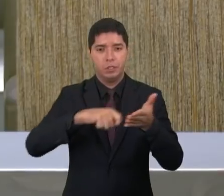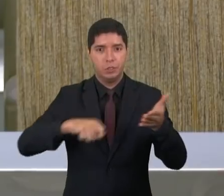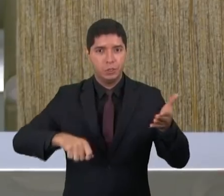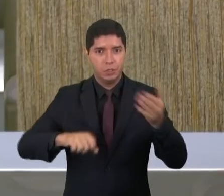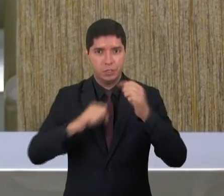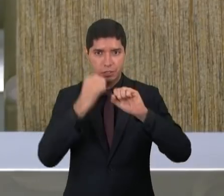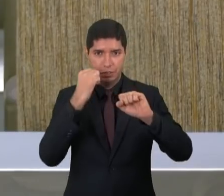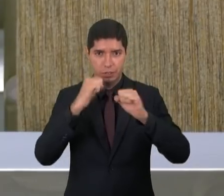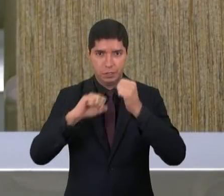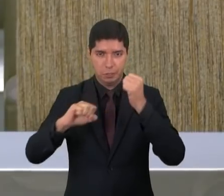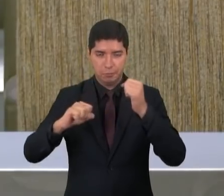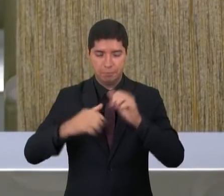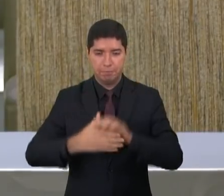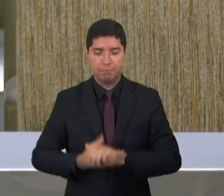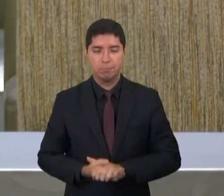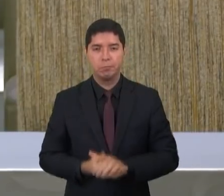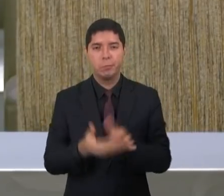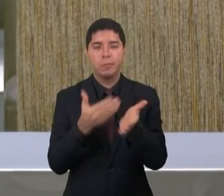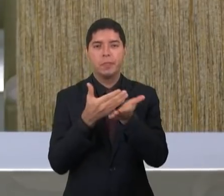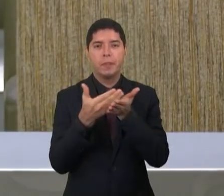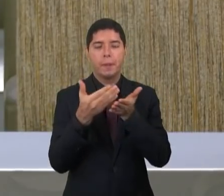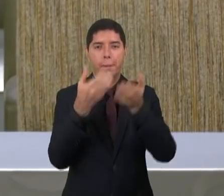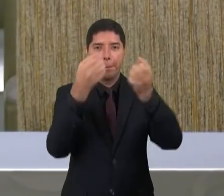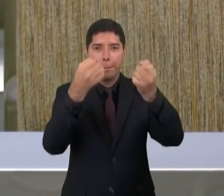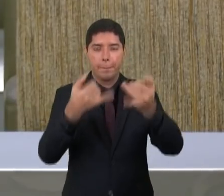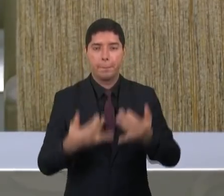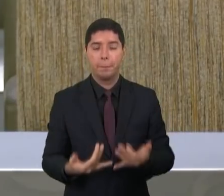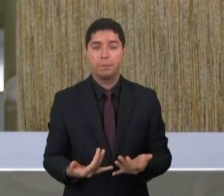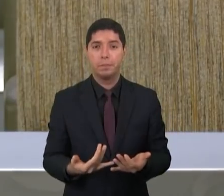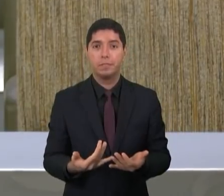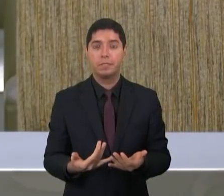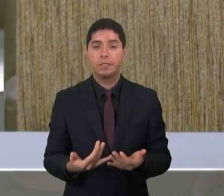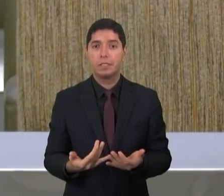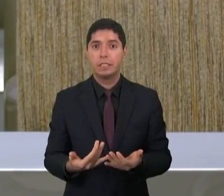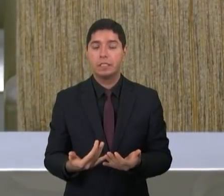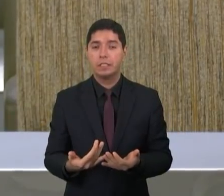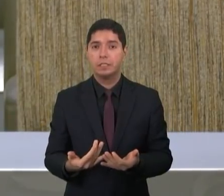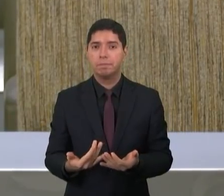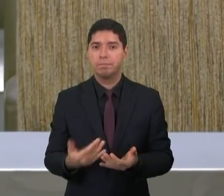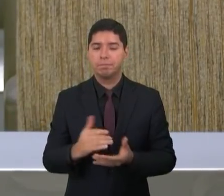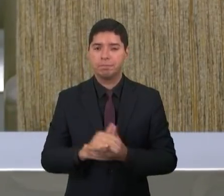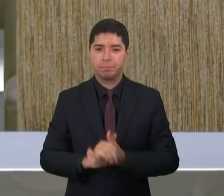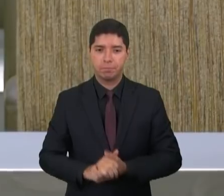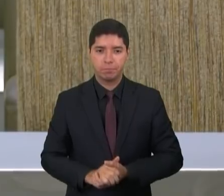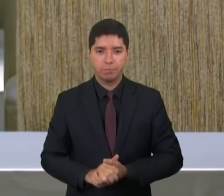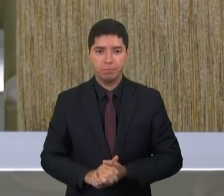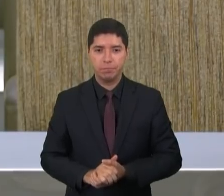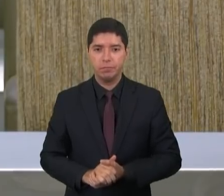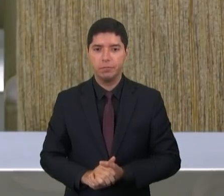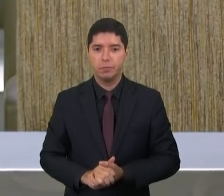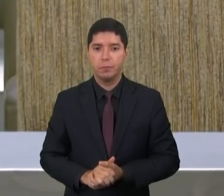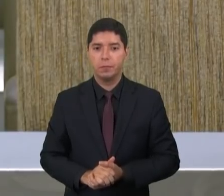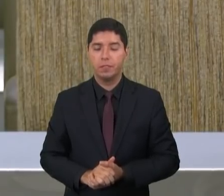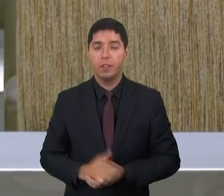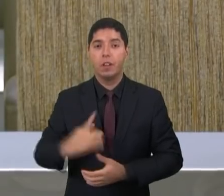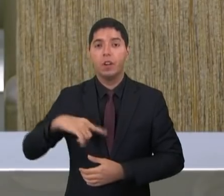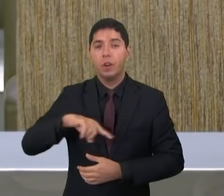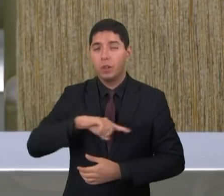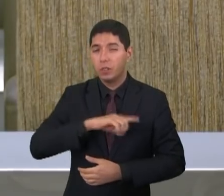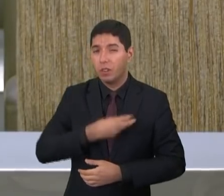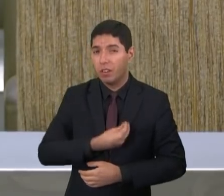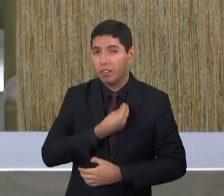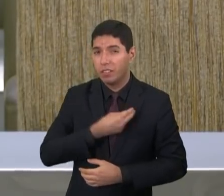neste salmo. Ele inicia dizendo: se não fora o Senhor que esteve ao nosso